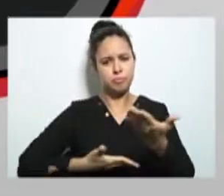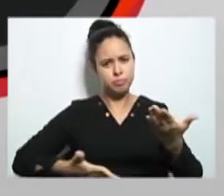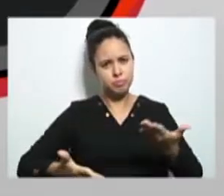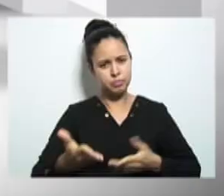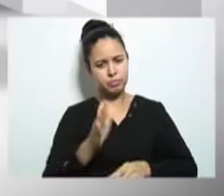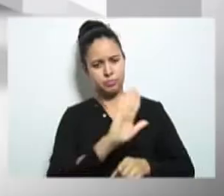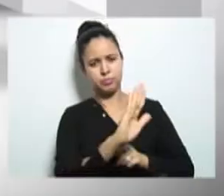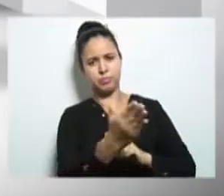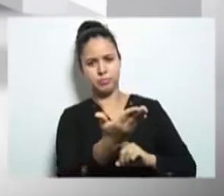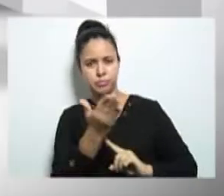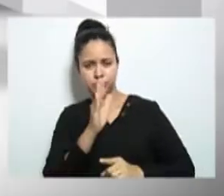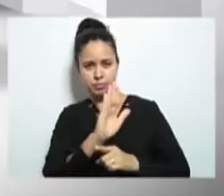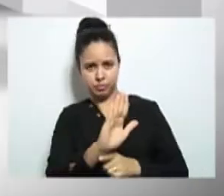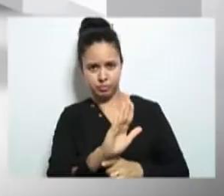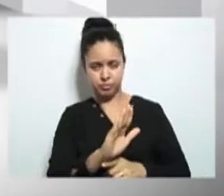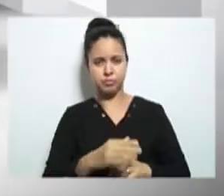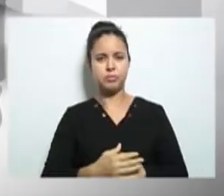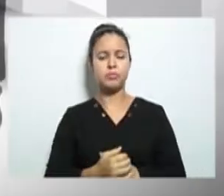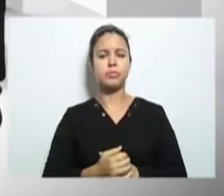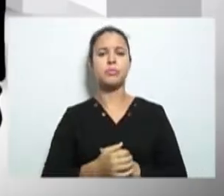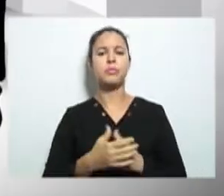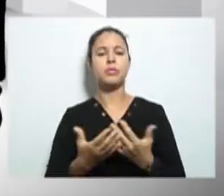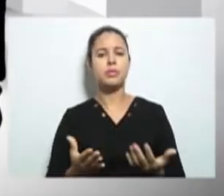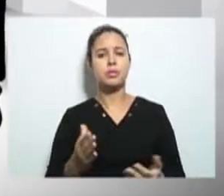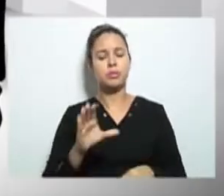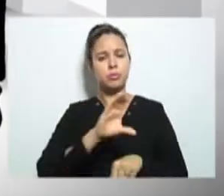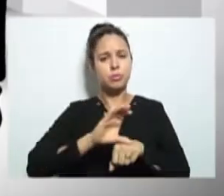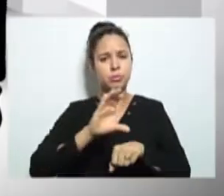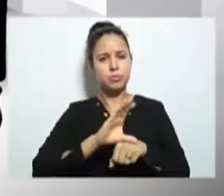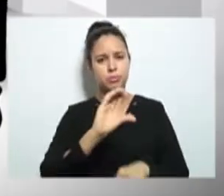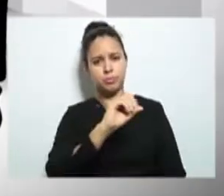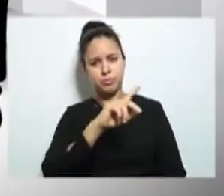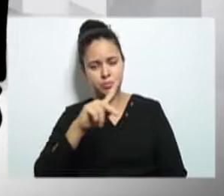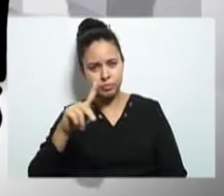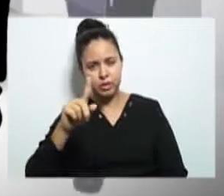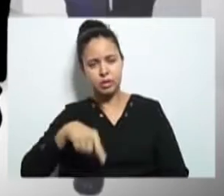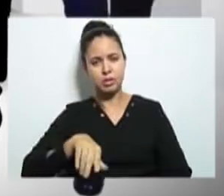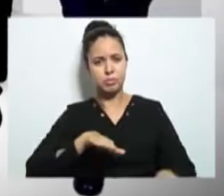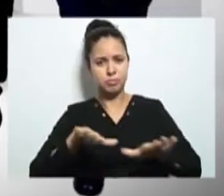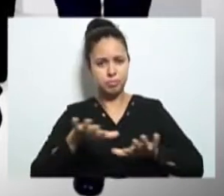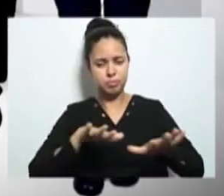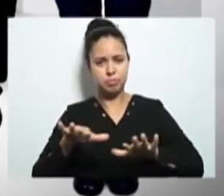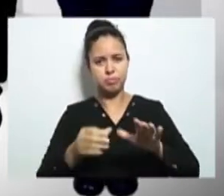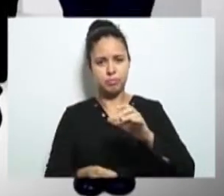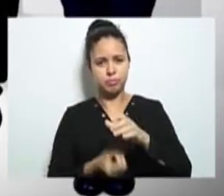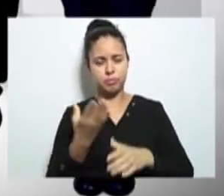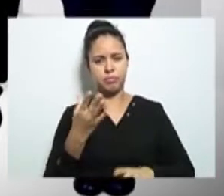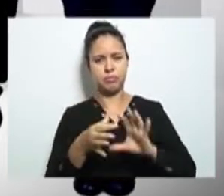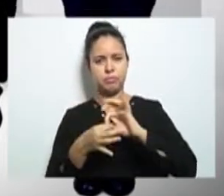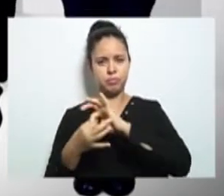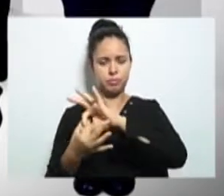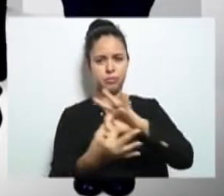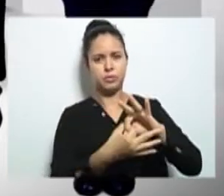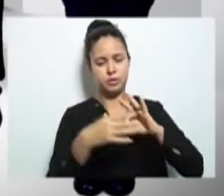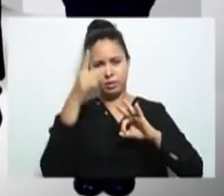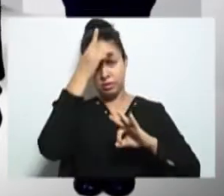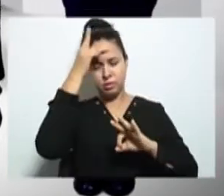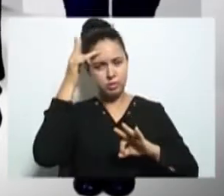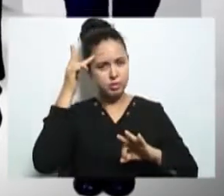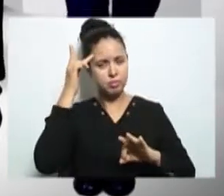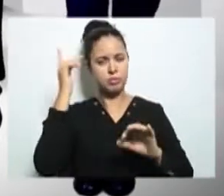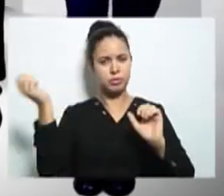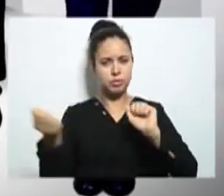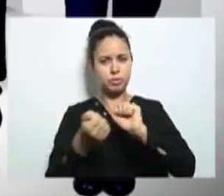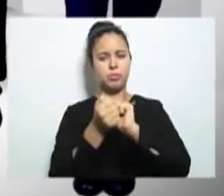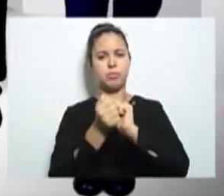cooperação? O cooperativismo é o movimento que nasce da união das pessoas que querem somar, fazer